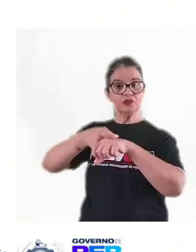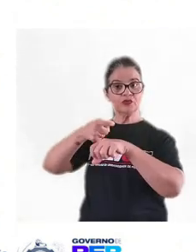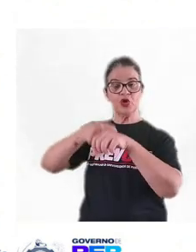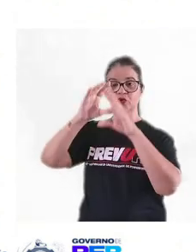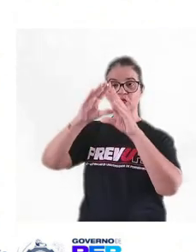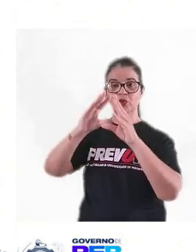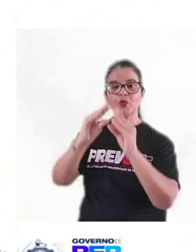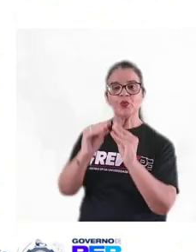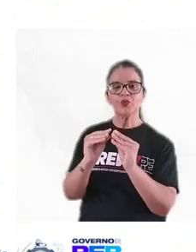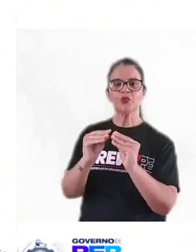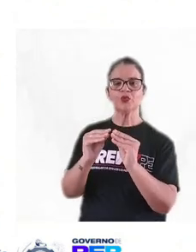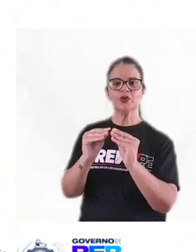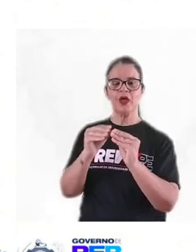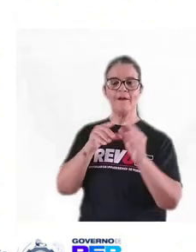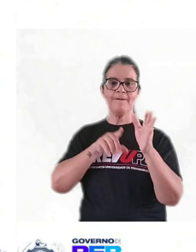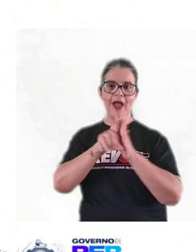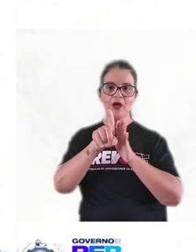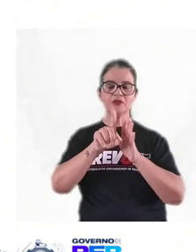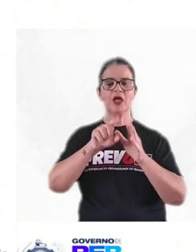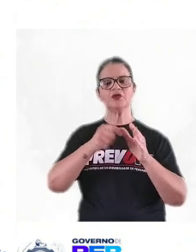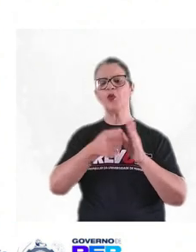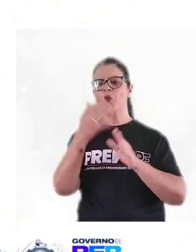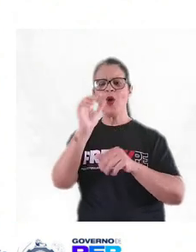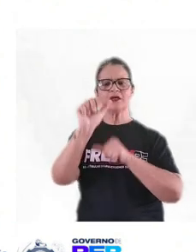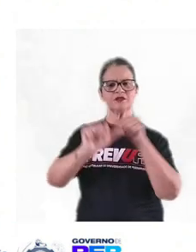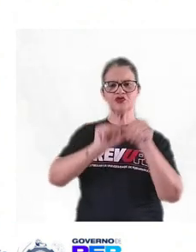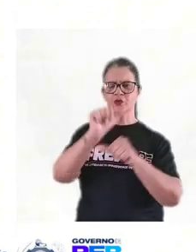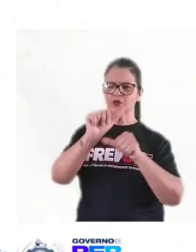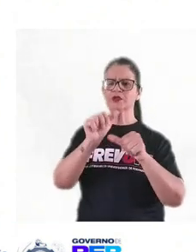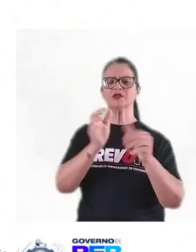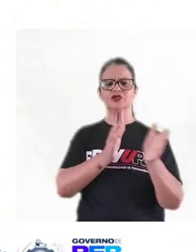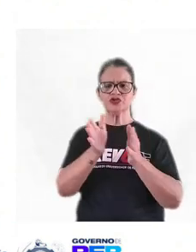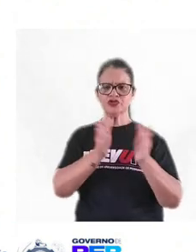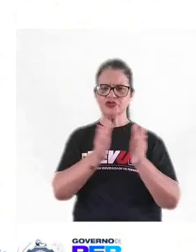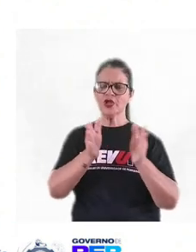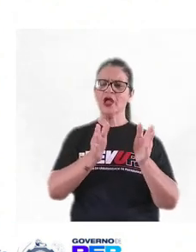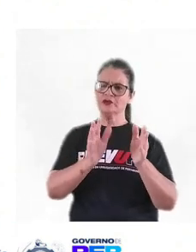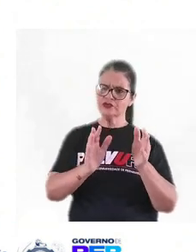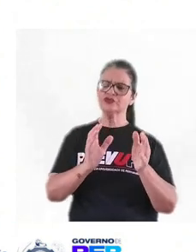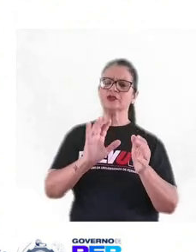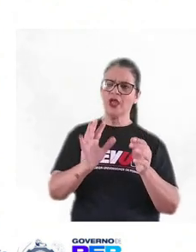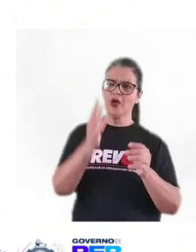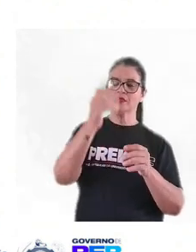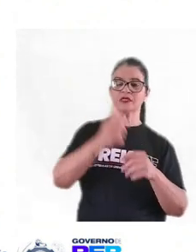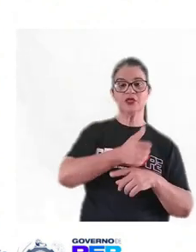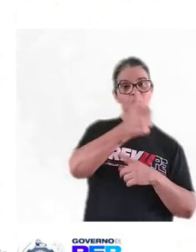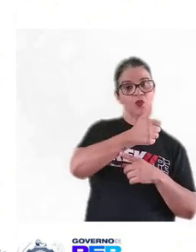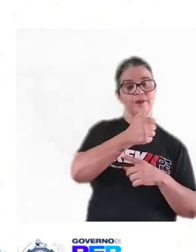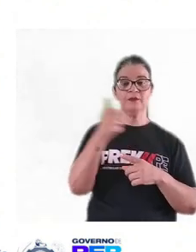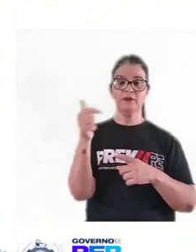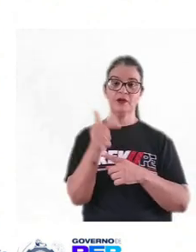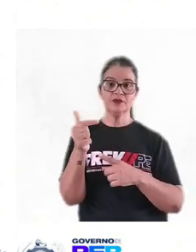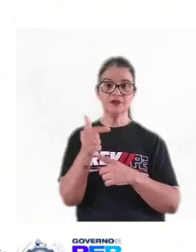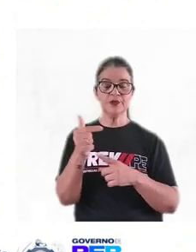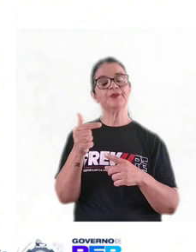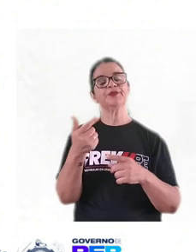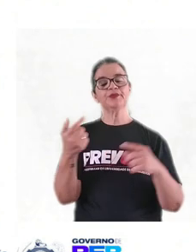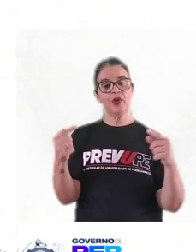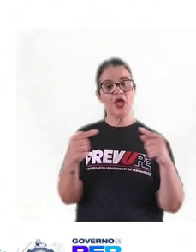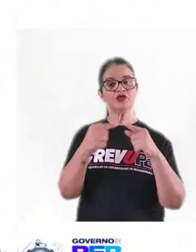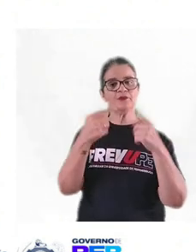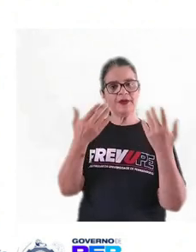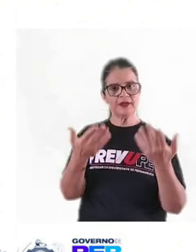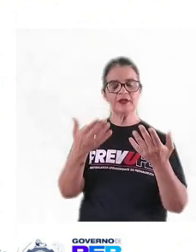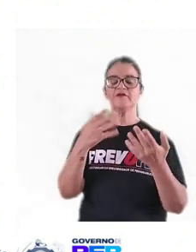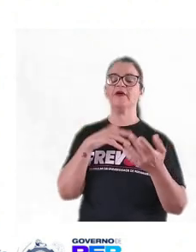é perguntado quais são as mudanças de estado físico que estão ocorrendo no primeiro e no segundo tubos respectivamente